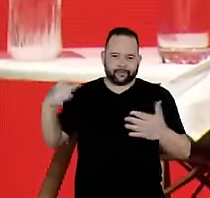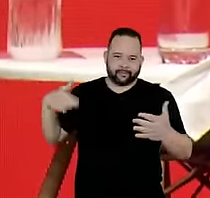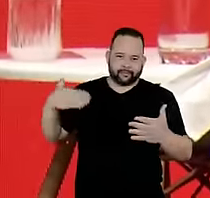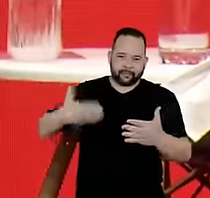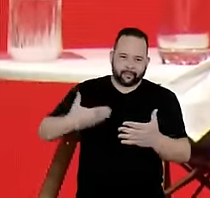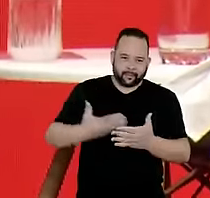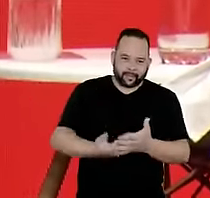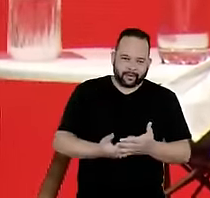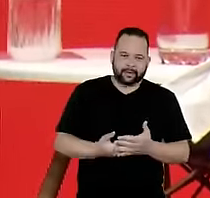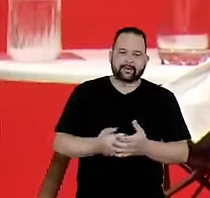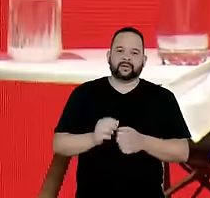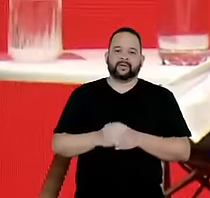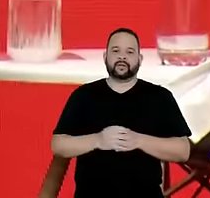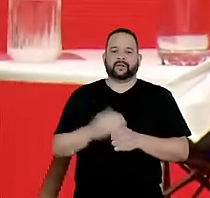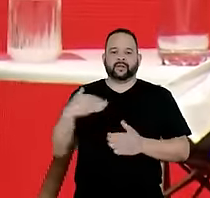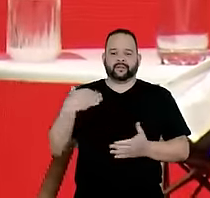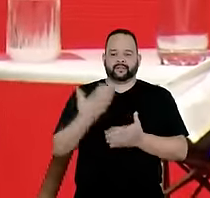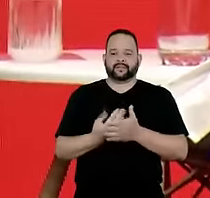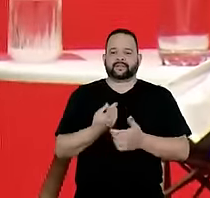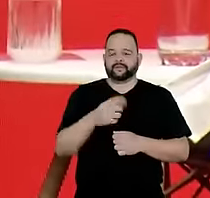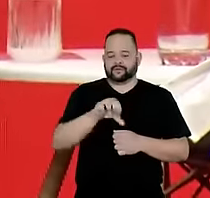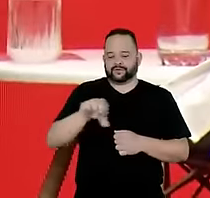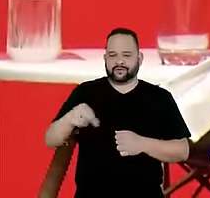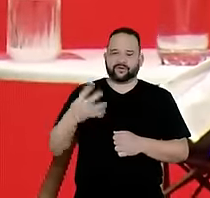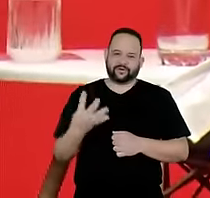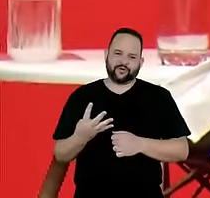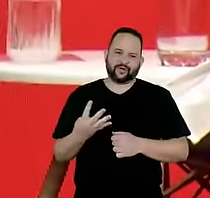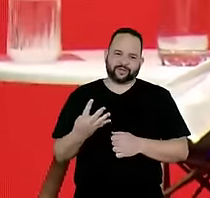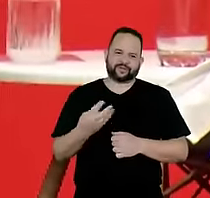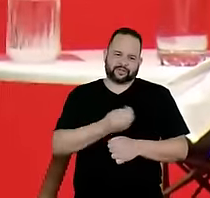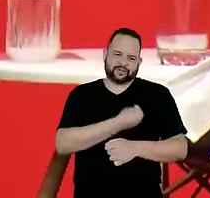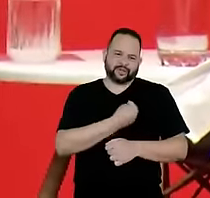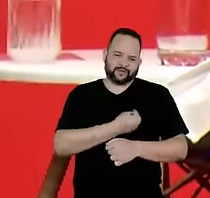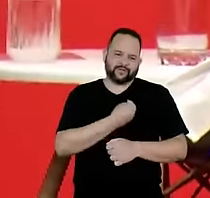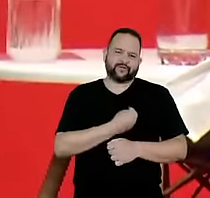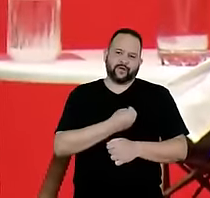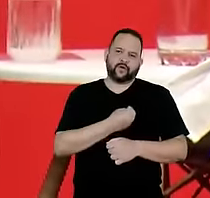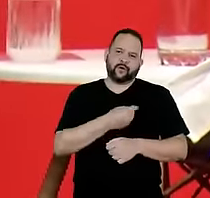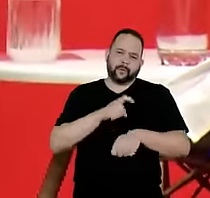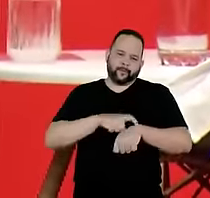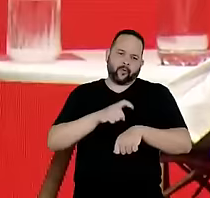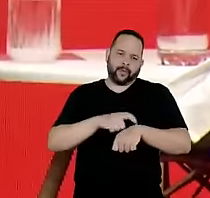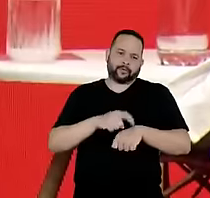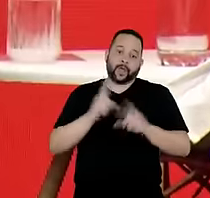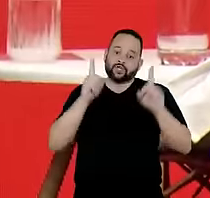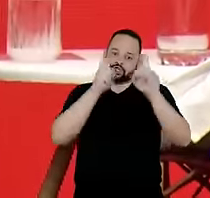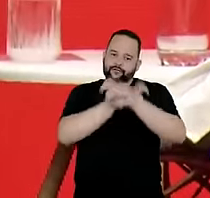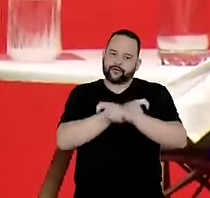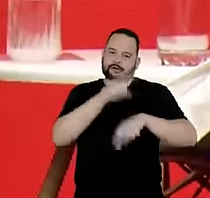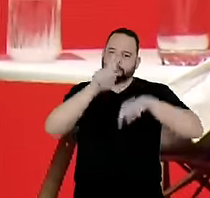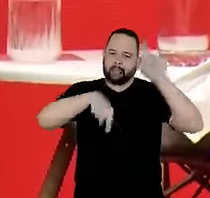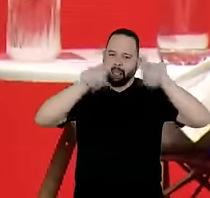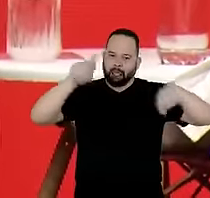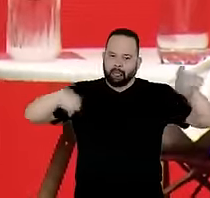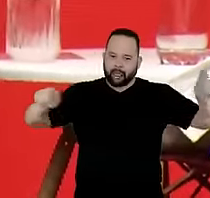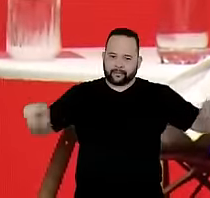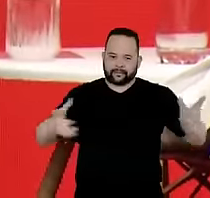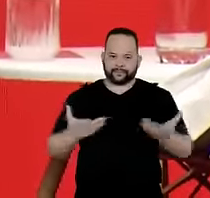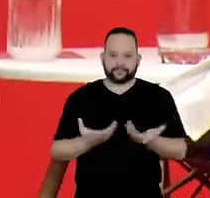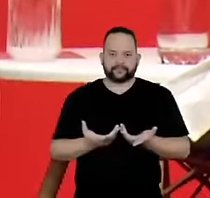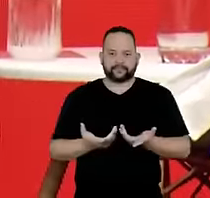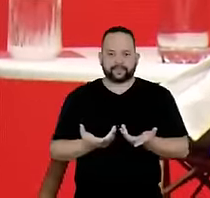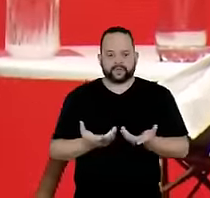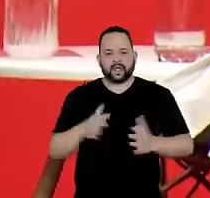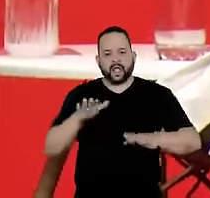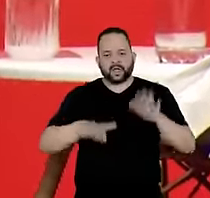fazendo isso né já tem momentos muito piores né de muito mais volatilidade então você às vezes você gera até um pouco de barulho né você tem que saber